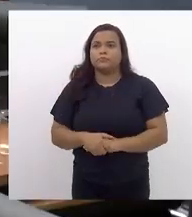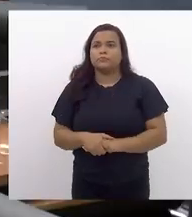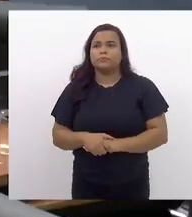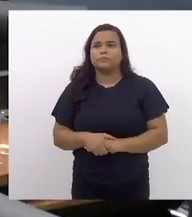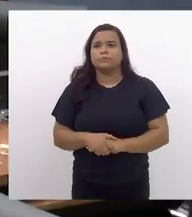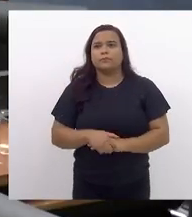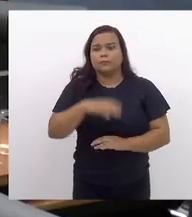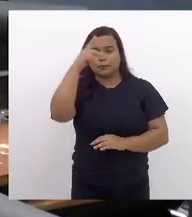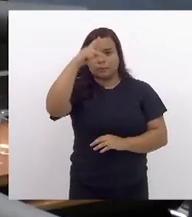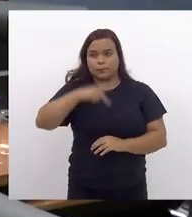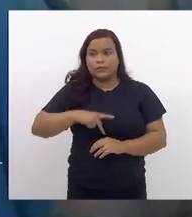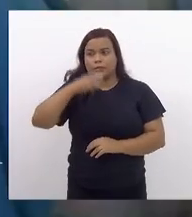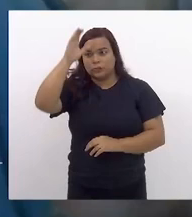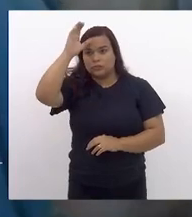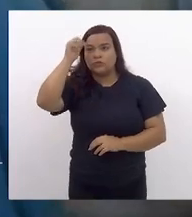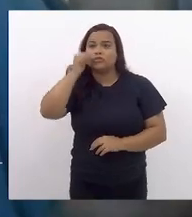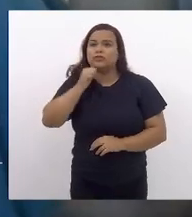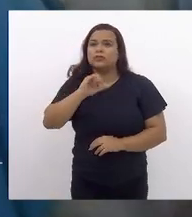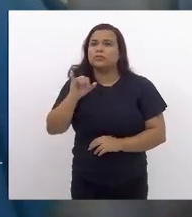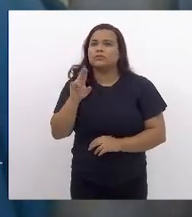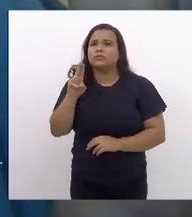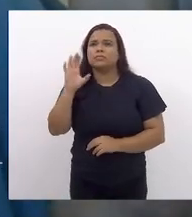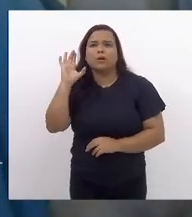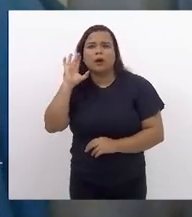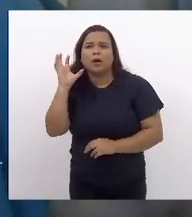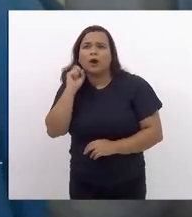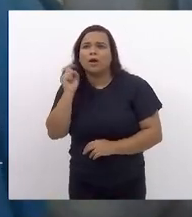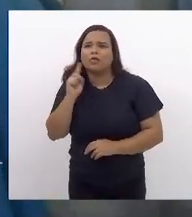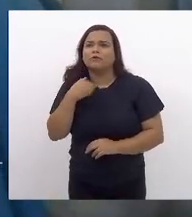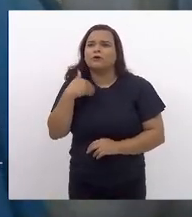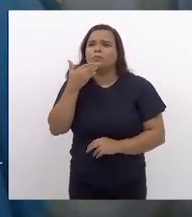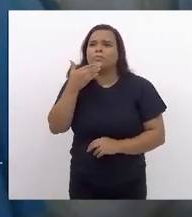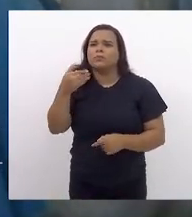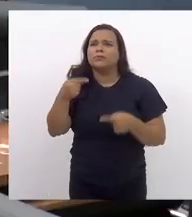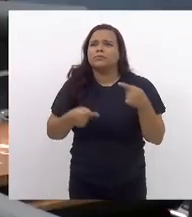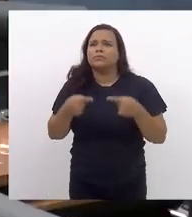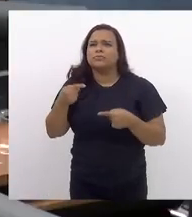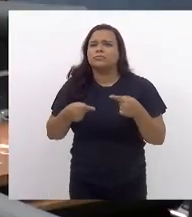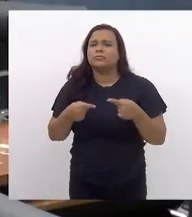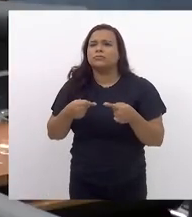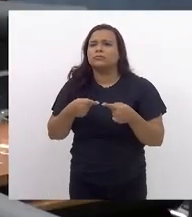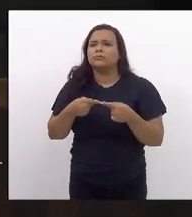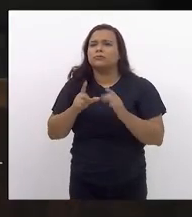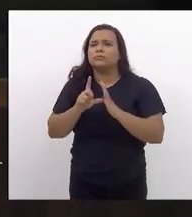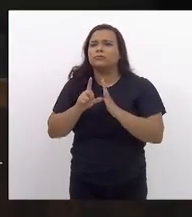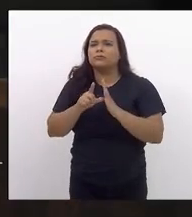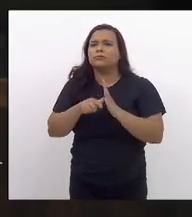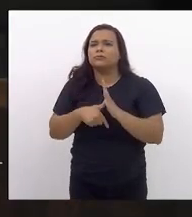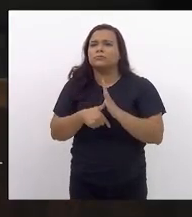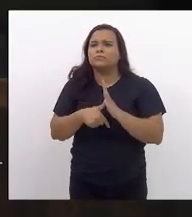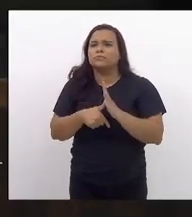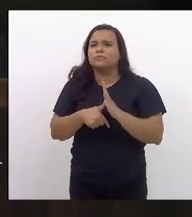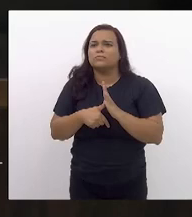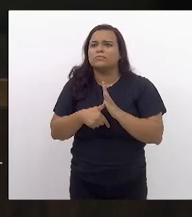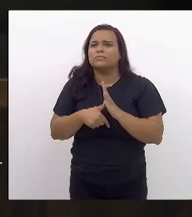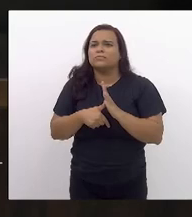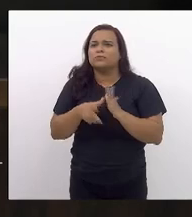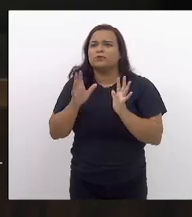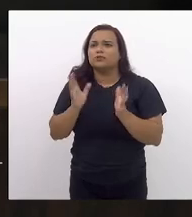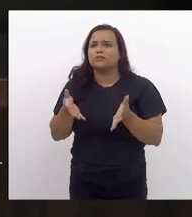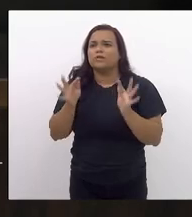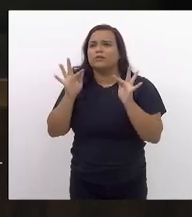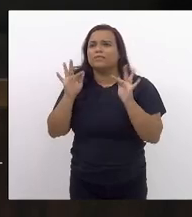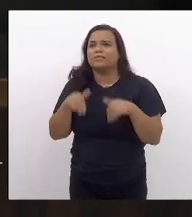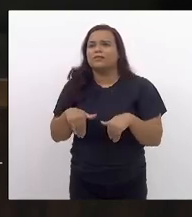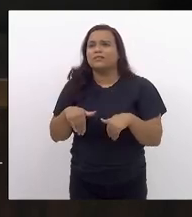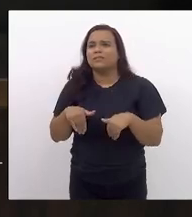Presidenta Tiaju, não ouviu quando eu pedi para discutir, não? Já passou, encerrou o expediente, já está no expediente final,